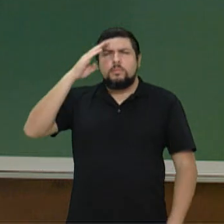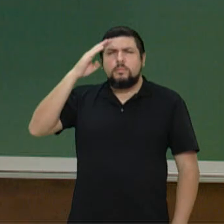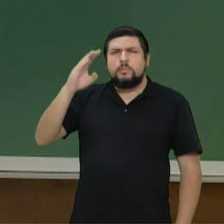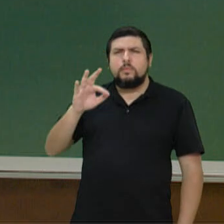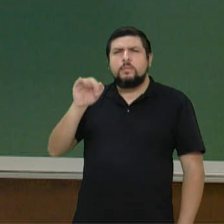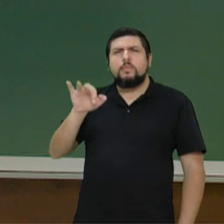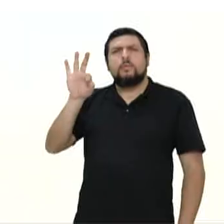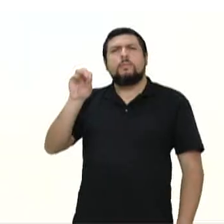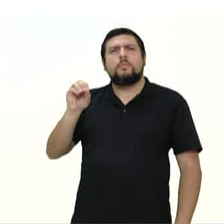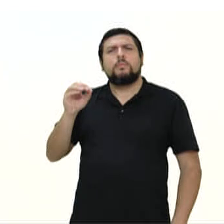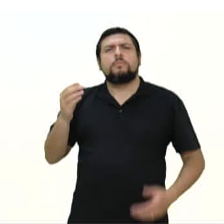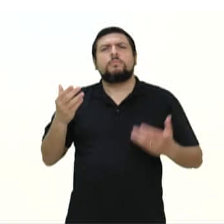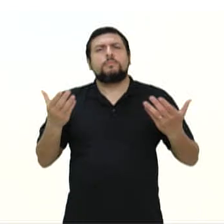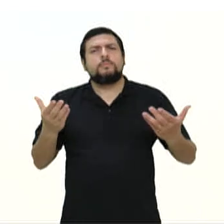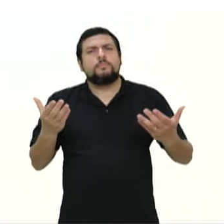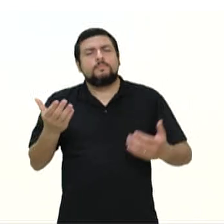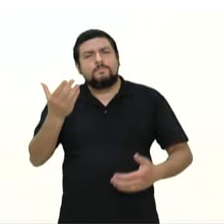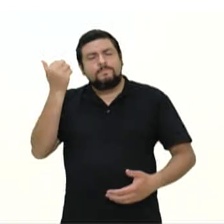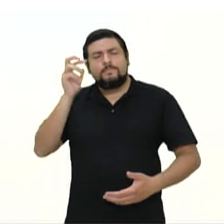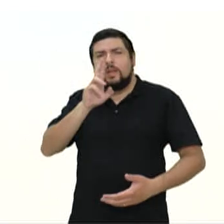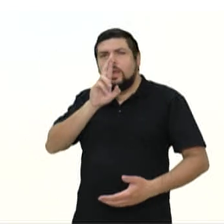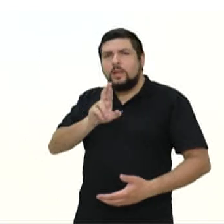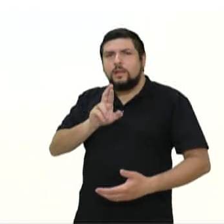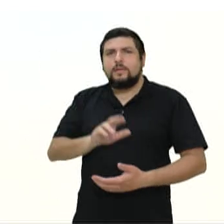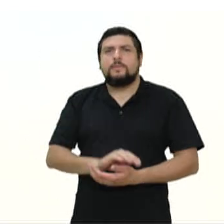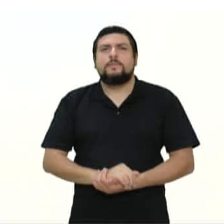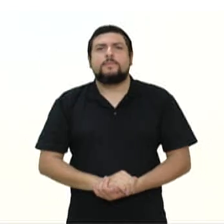lida? Vamos fazer?